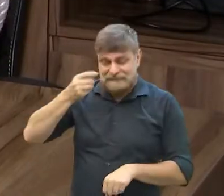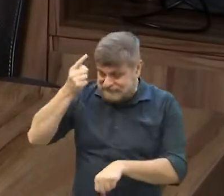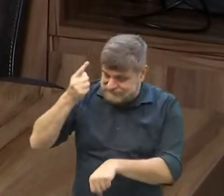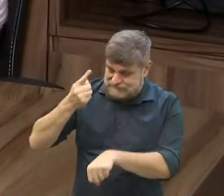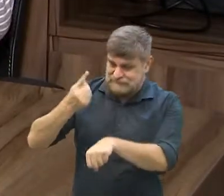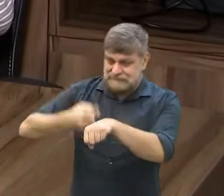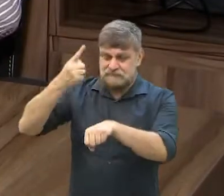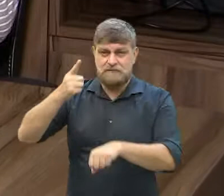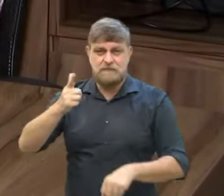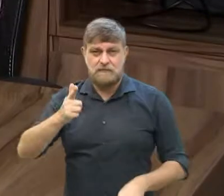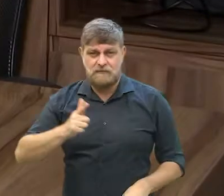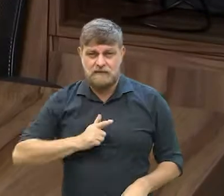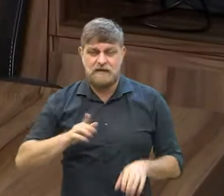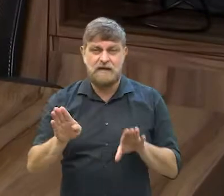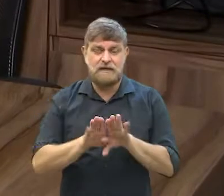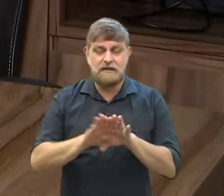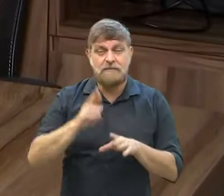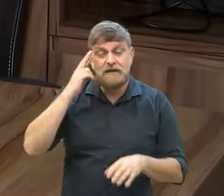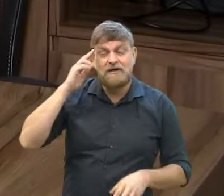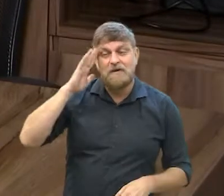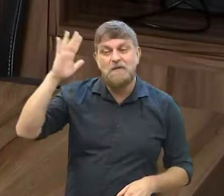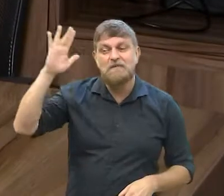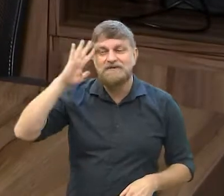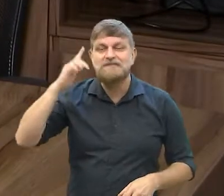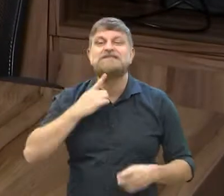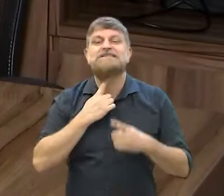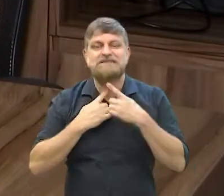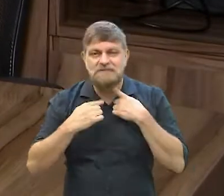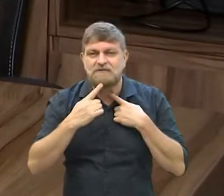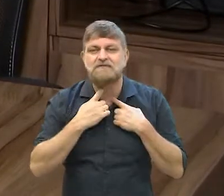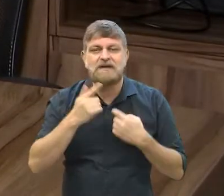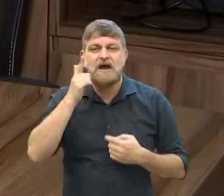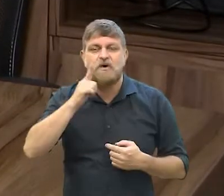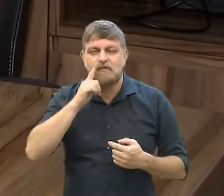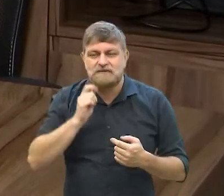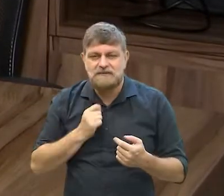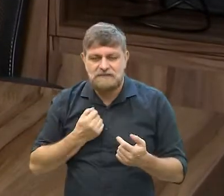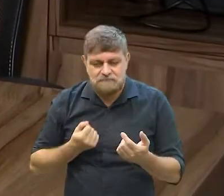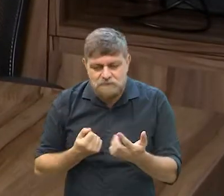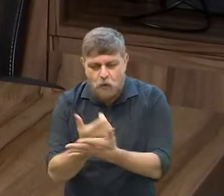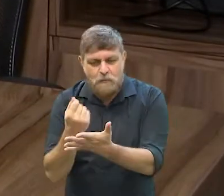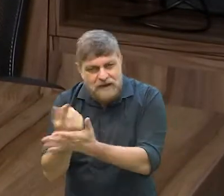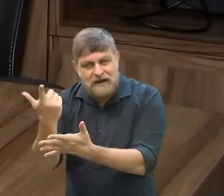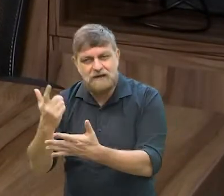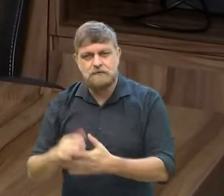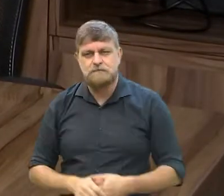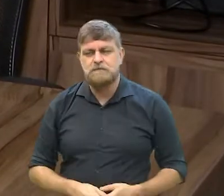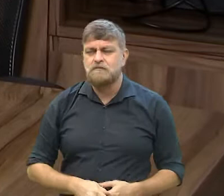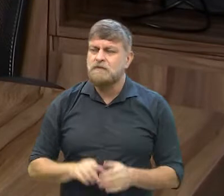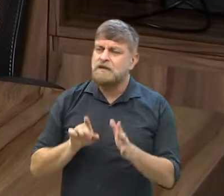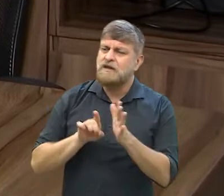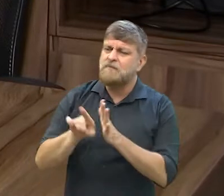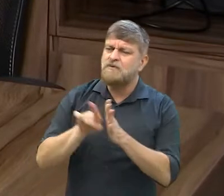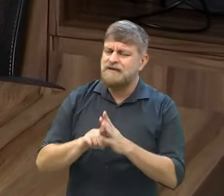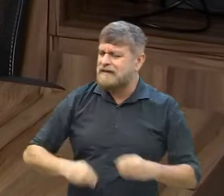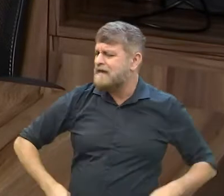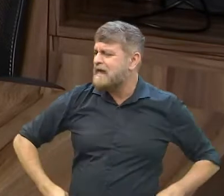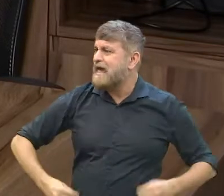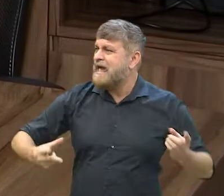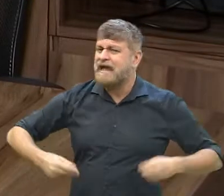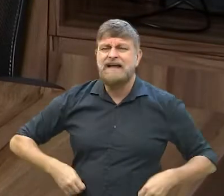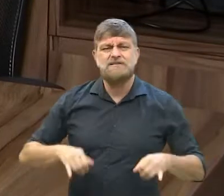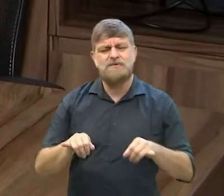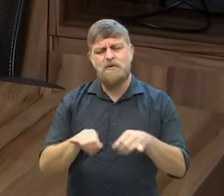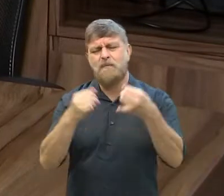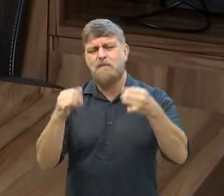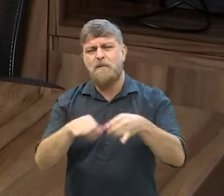ter fundos para realizar os meus sonhos. Quais seriam esses gastos desnecessários que muitas vezes a pessoa